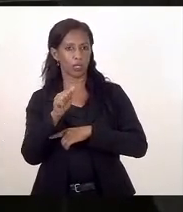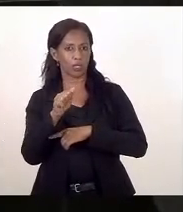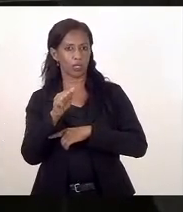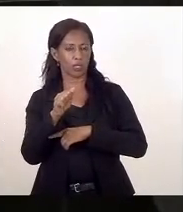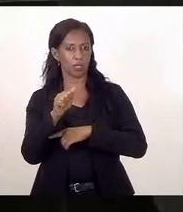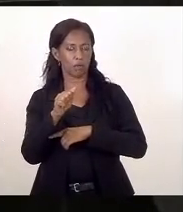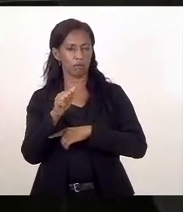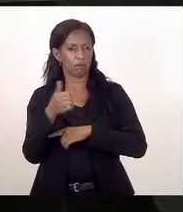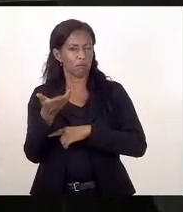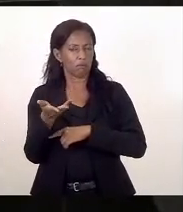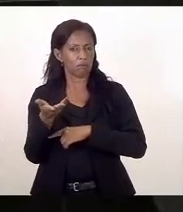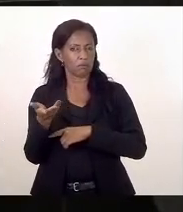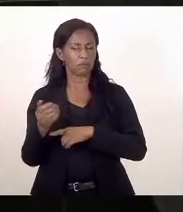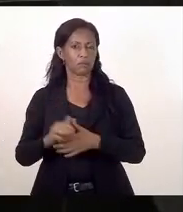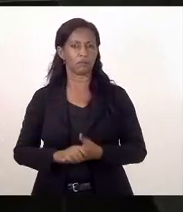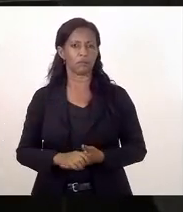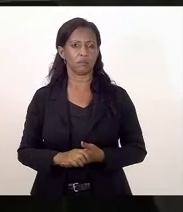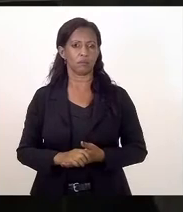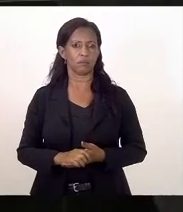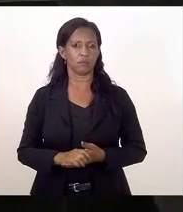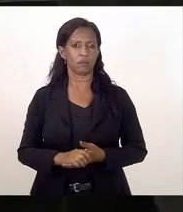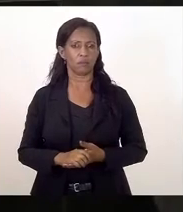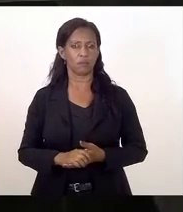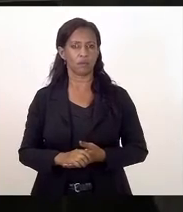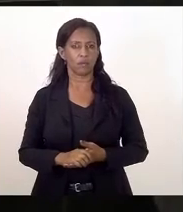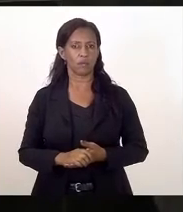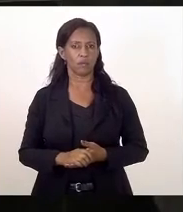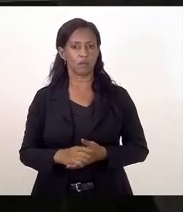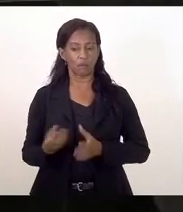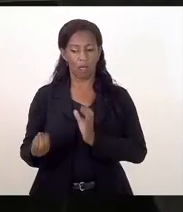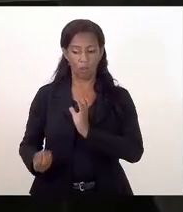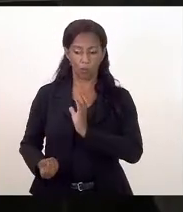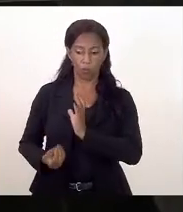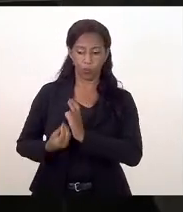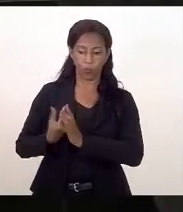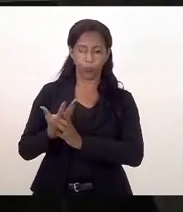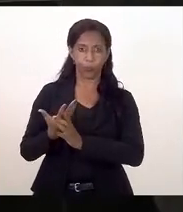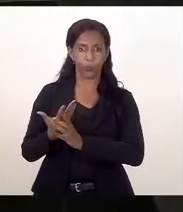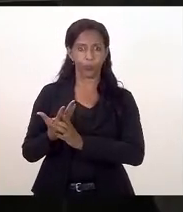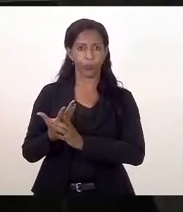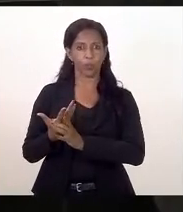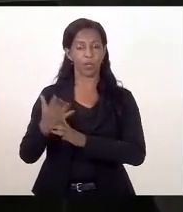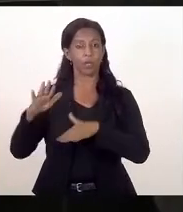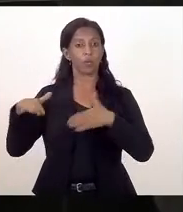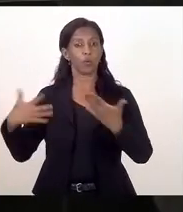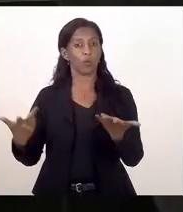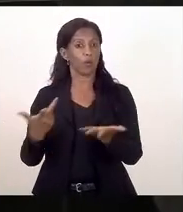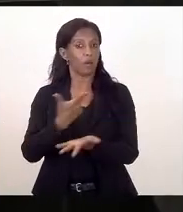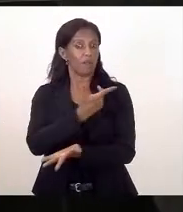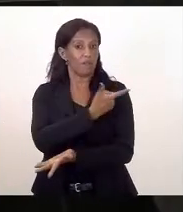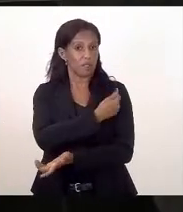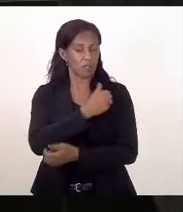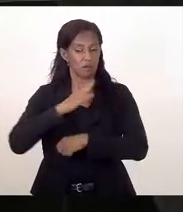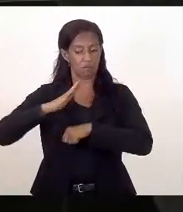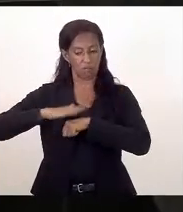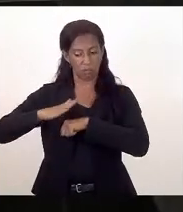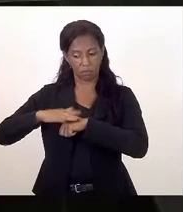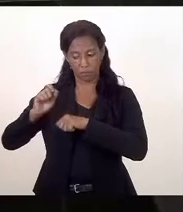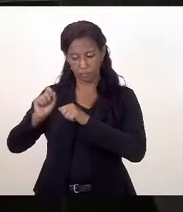eles vão, essas mutações vão acontecendo. e quando as vacinas são feitas,